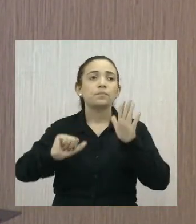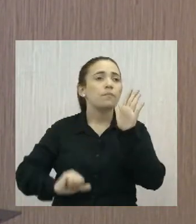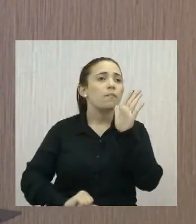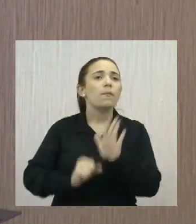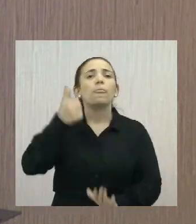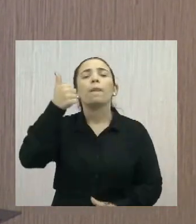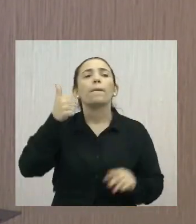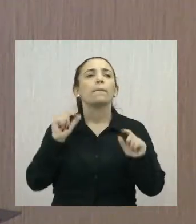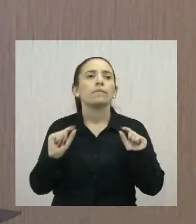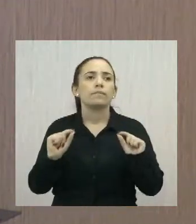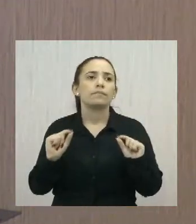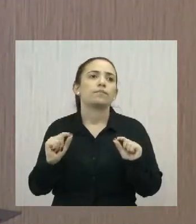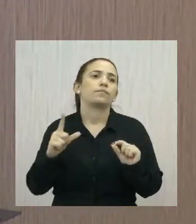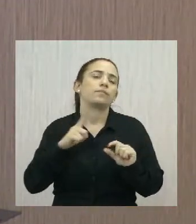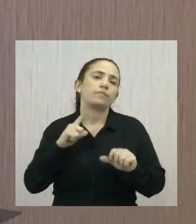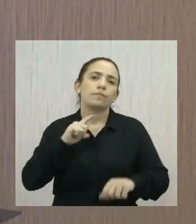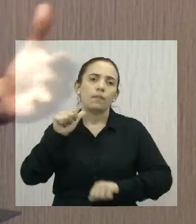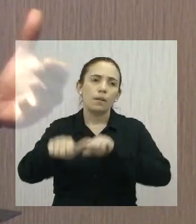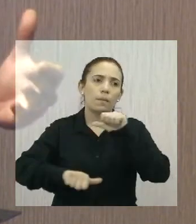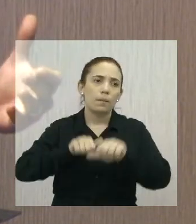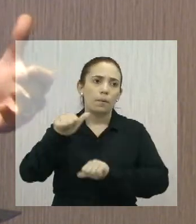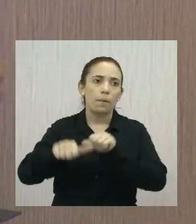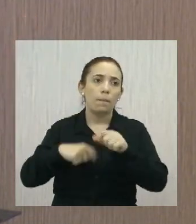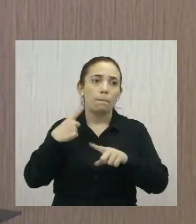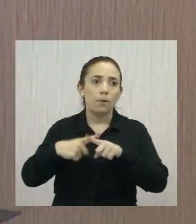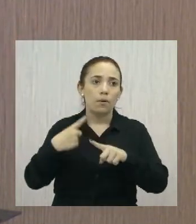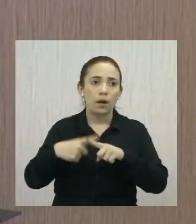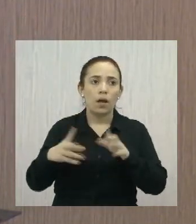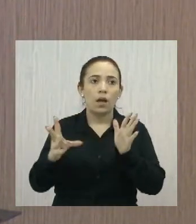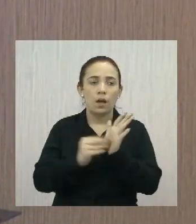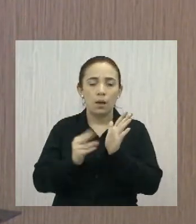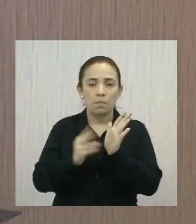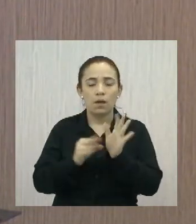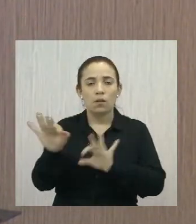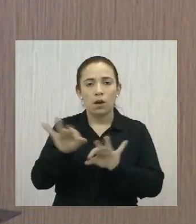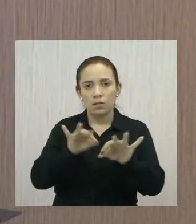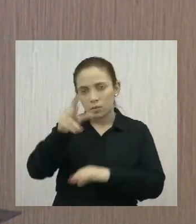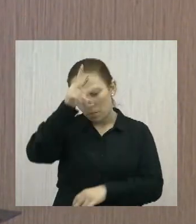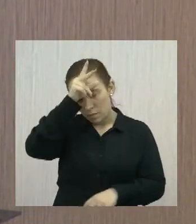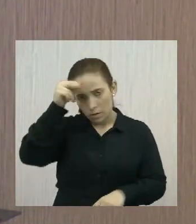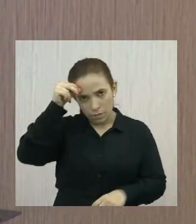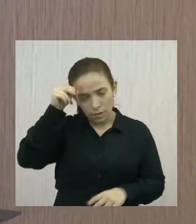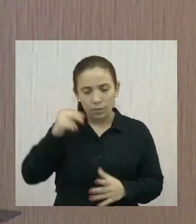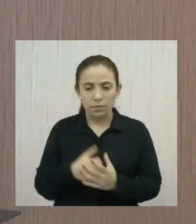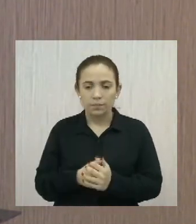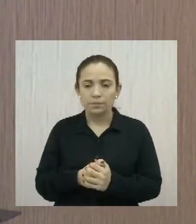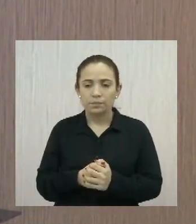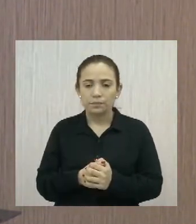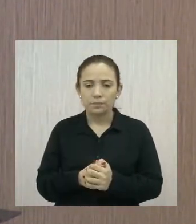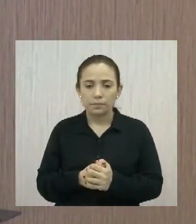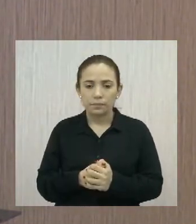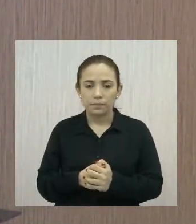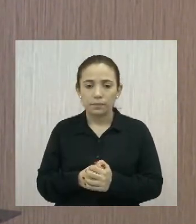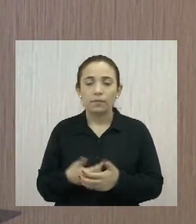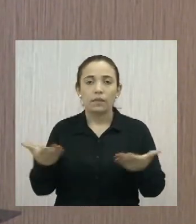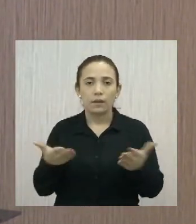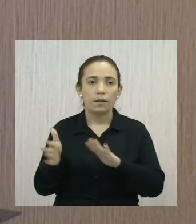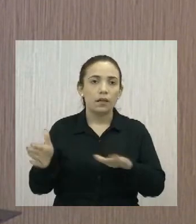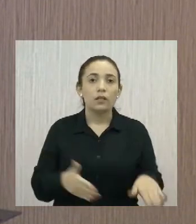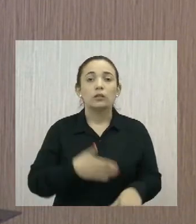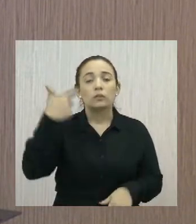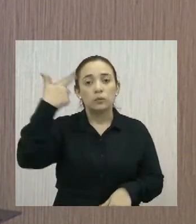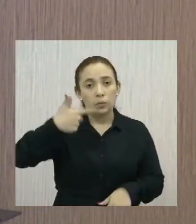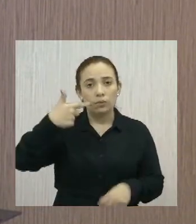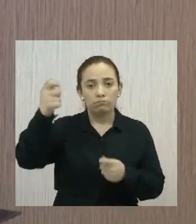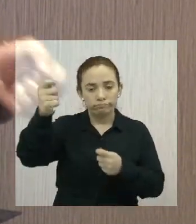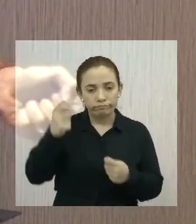e foi totalmente alterado por uma grande emenda da Prefeitura. Aí já foi a 2ª versão.